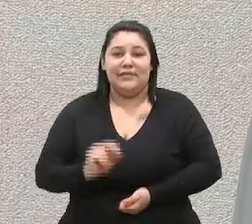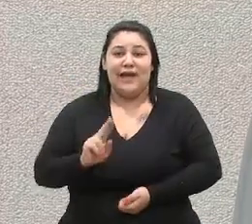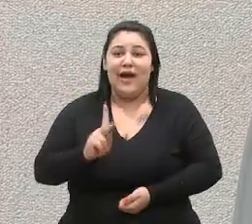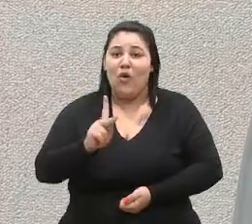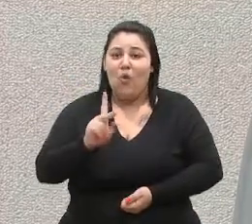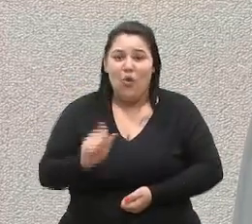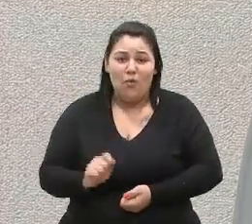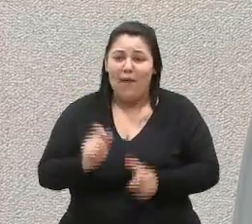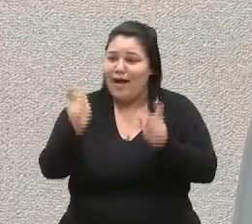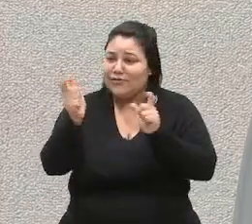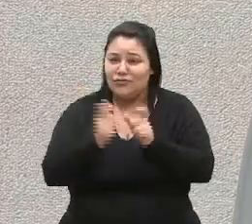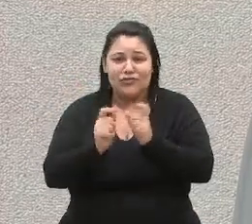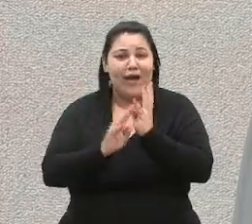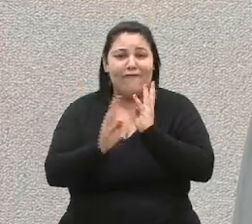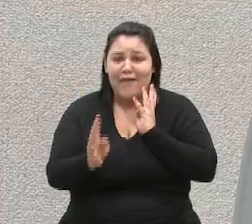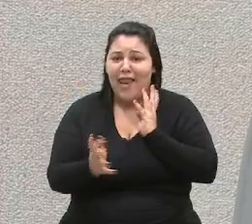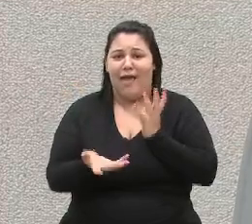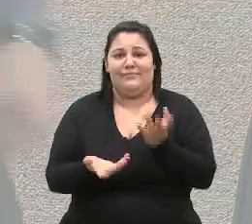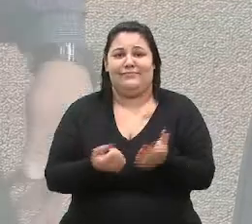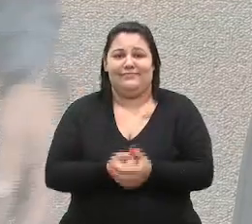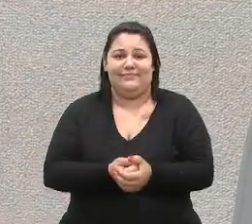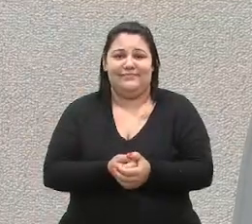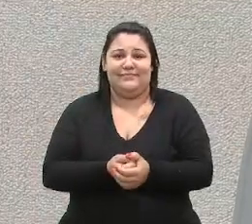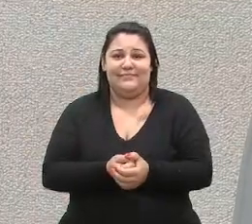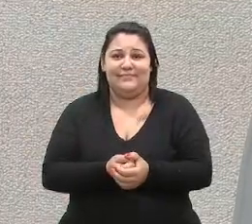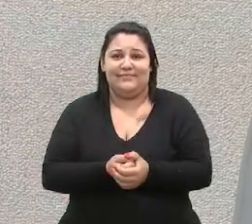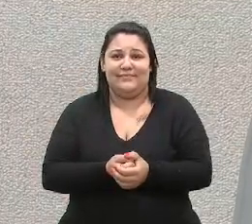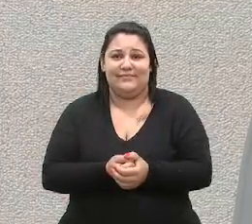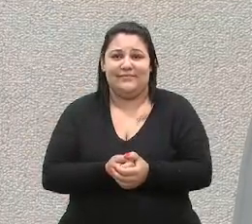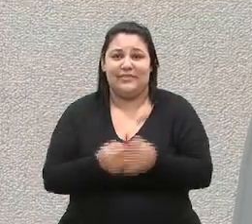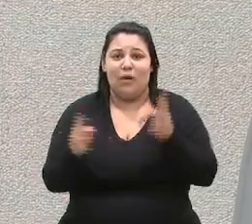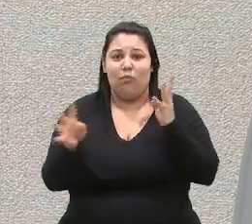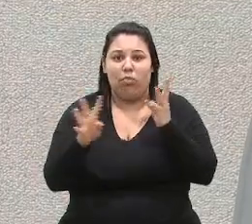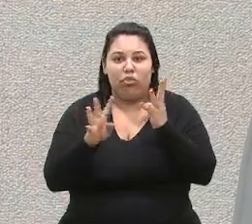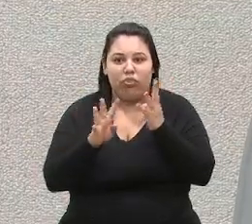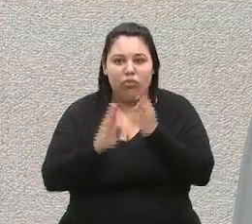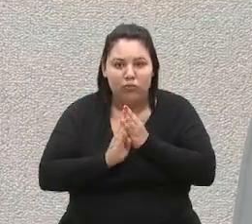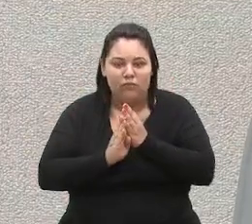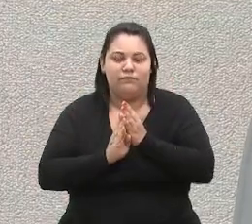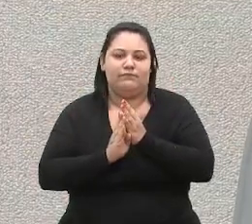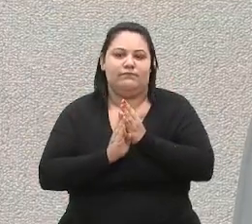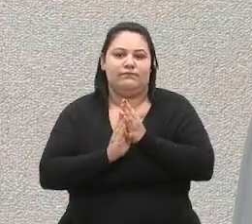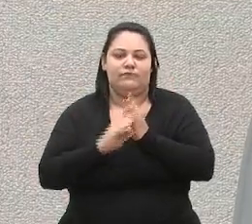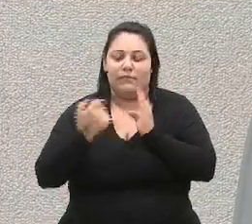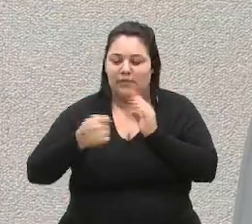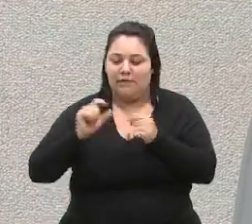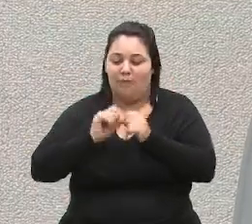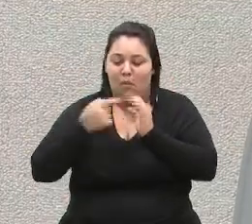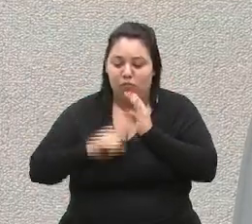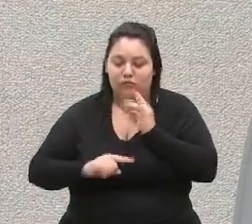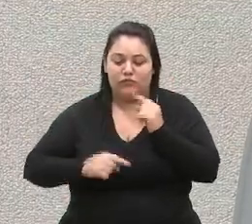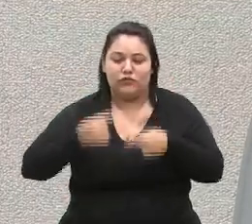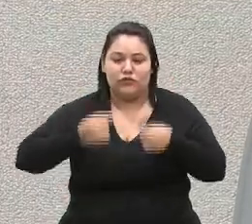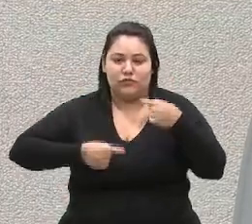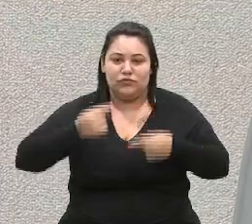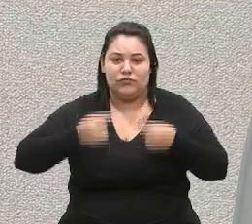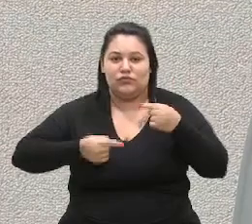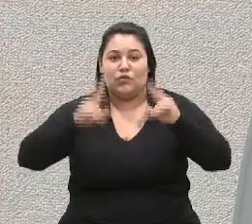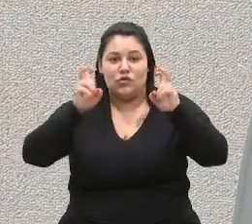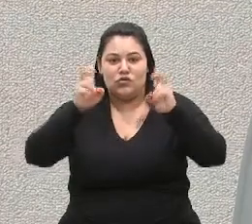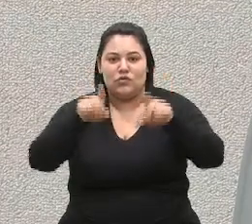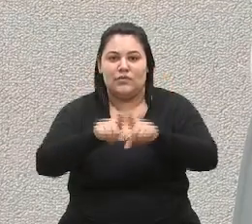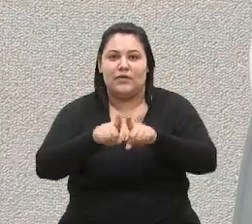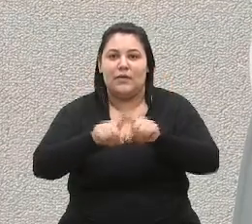dos atendimentos especializados. Vamos fazer um amplo debate sobre esse assunto, mas jamais